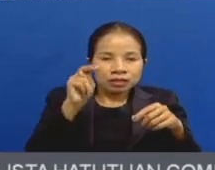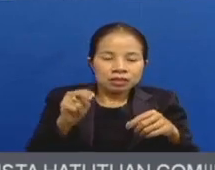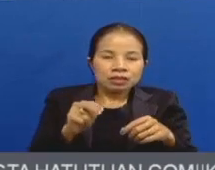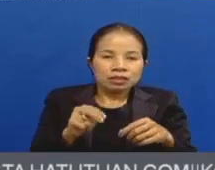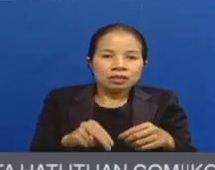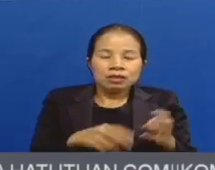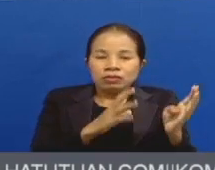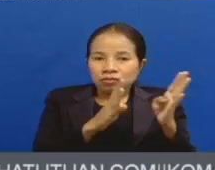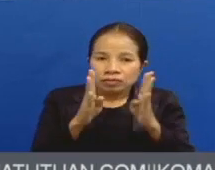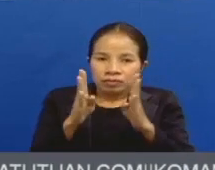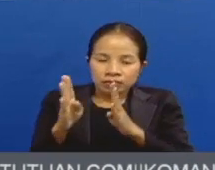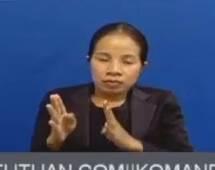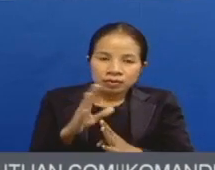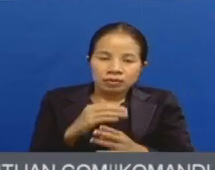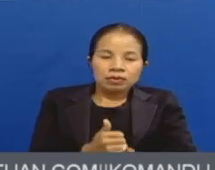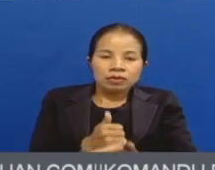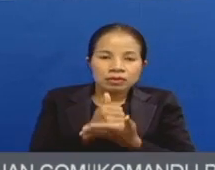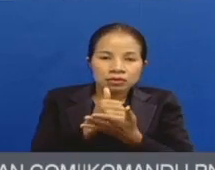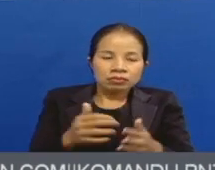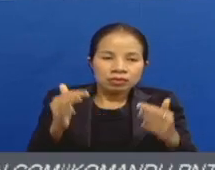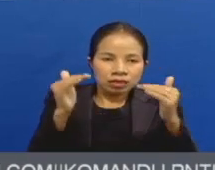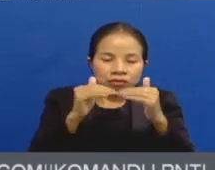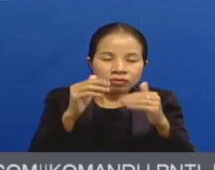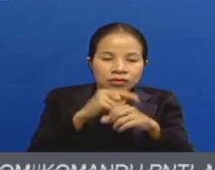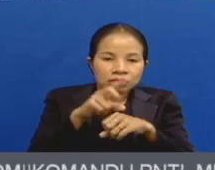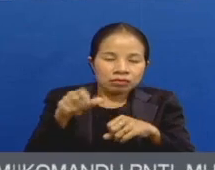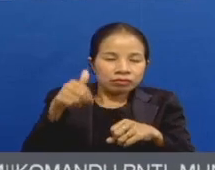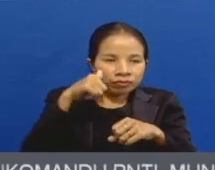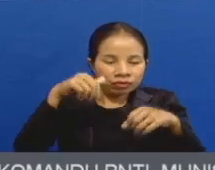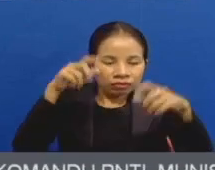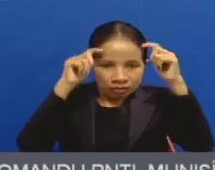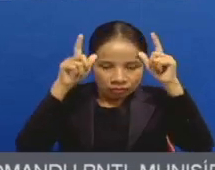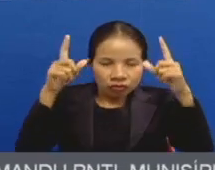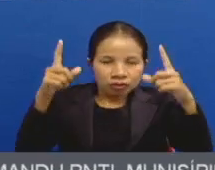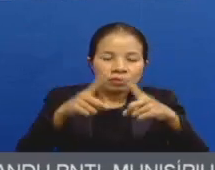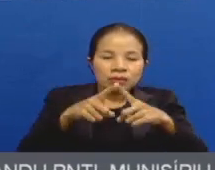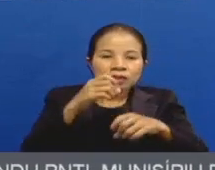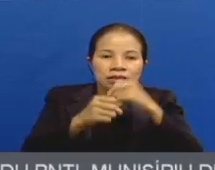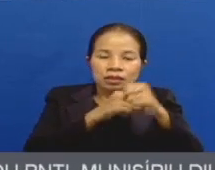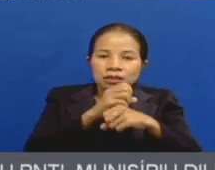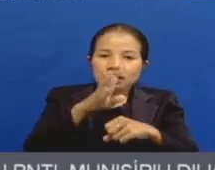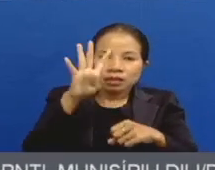hodi organiza no fasilita Kongresu Nasional veto Timor Leste ba